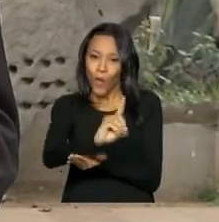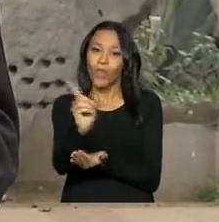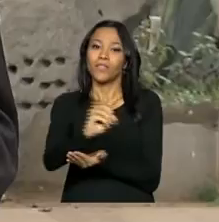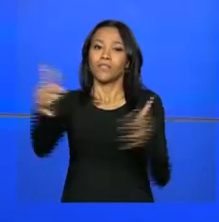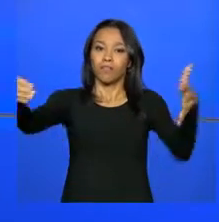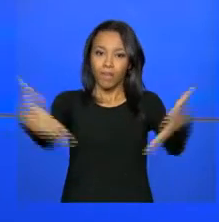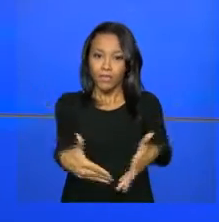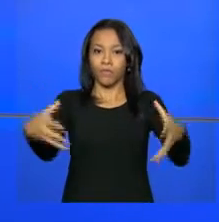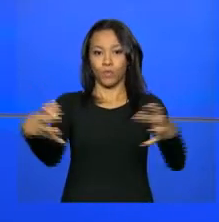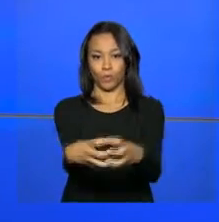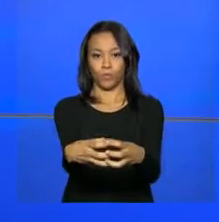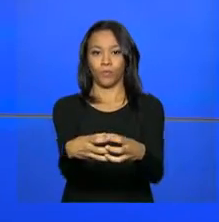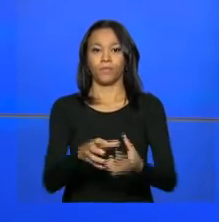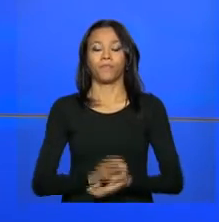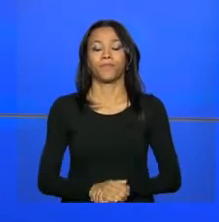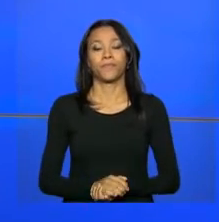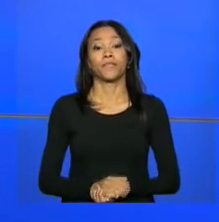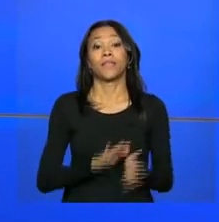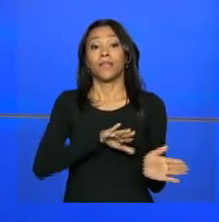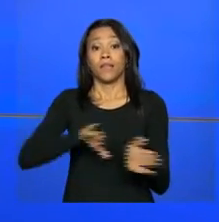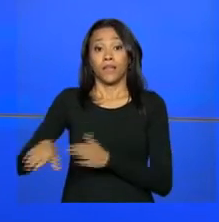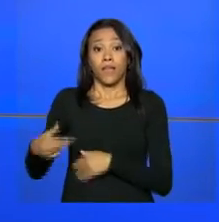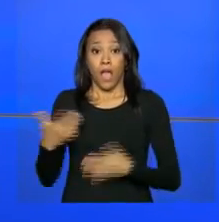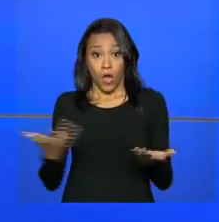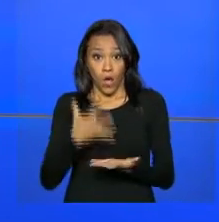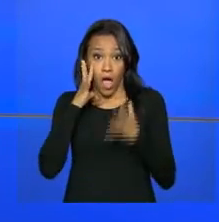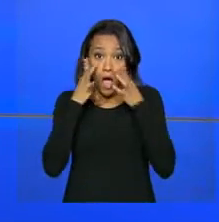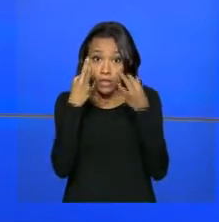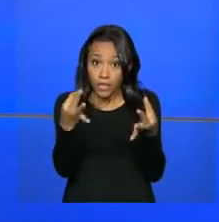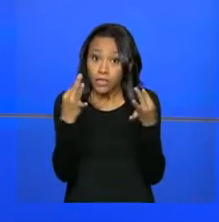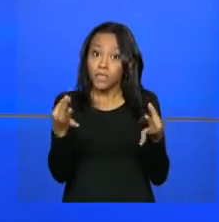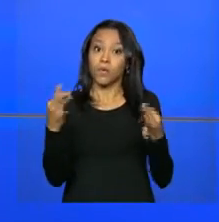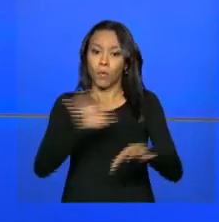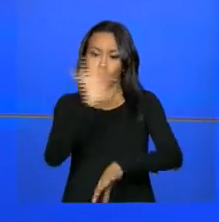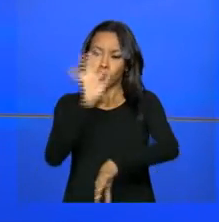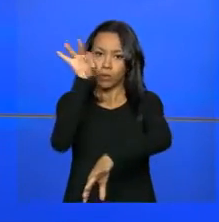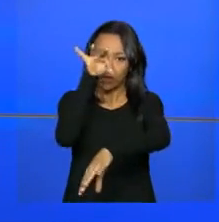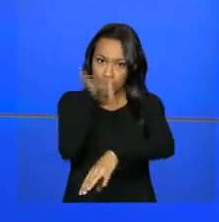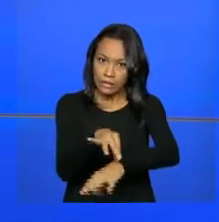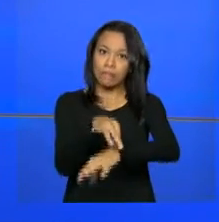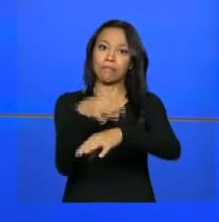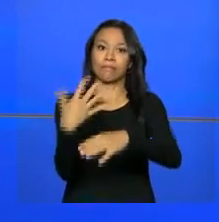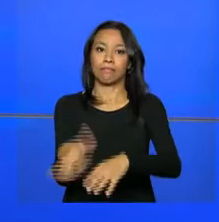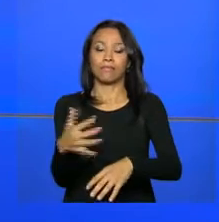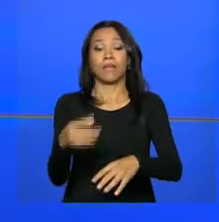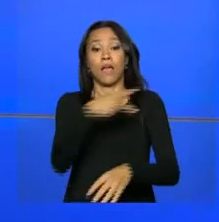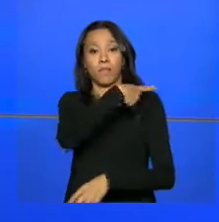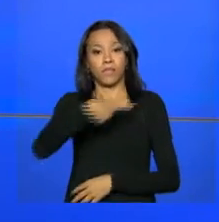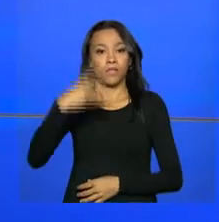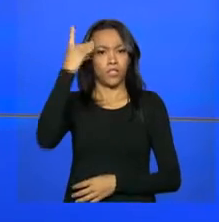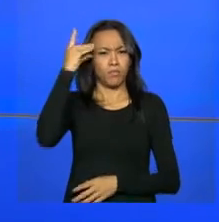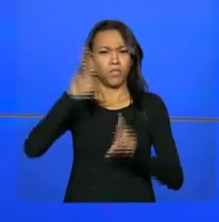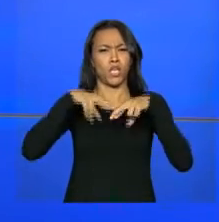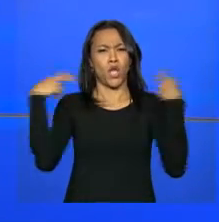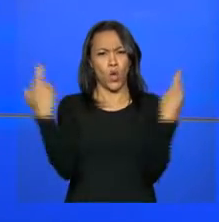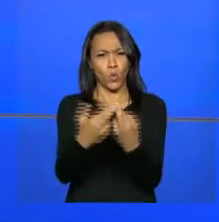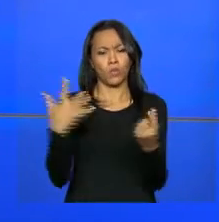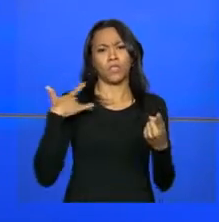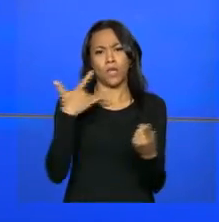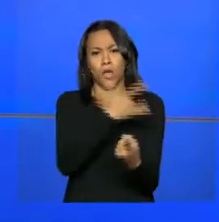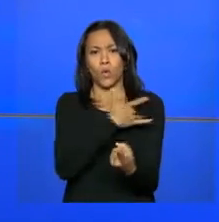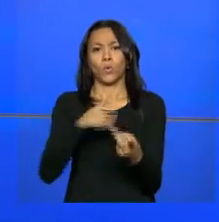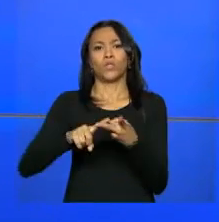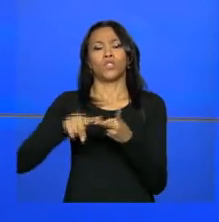organismo de olho no combate ao mosquito da dengue a presidenta dilma rousseff se reuniu com o ministério da saúde educação